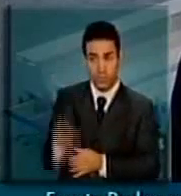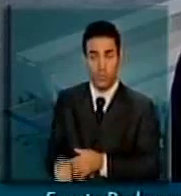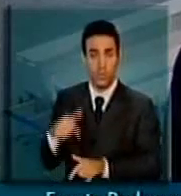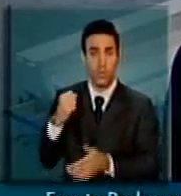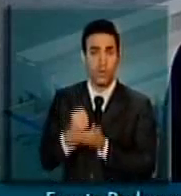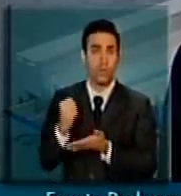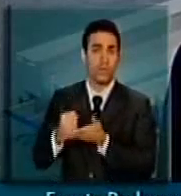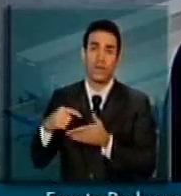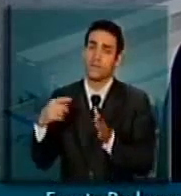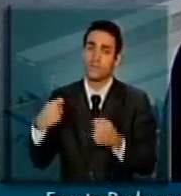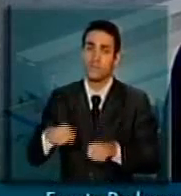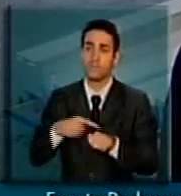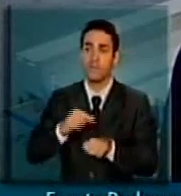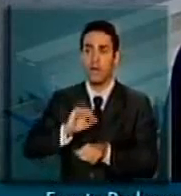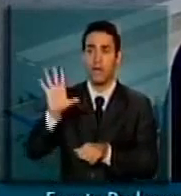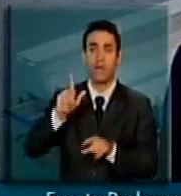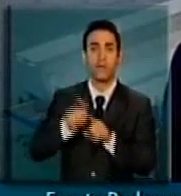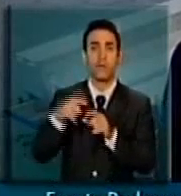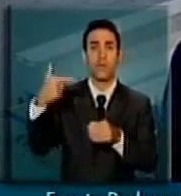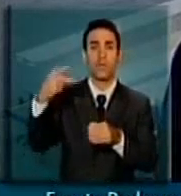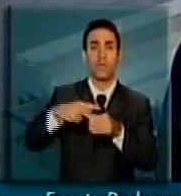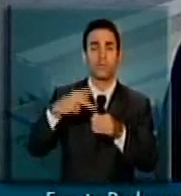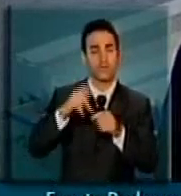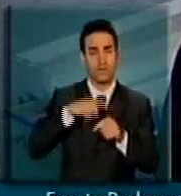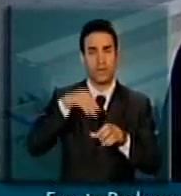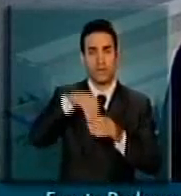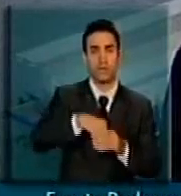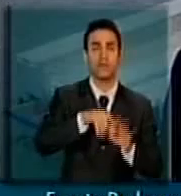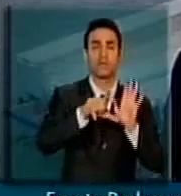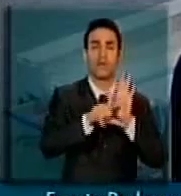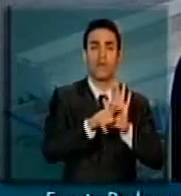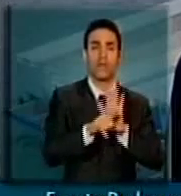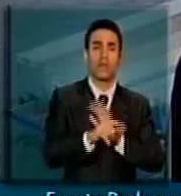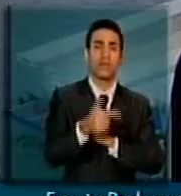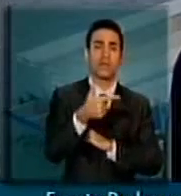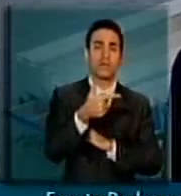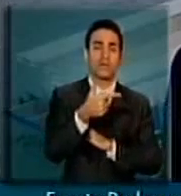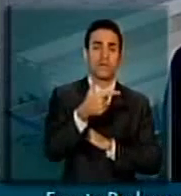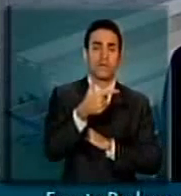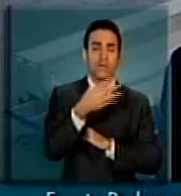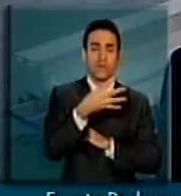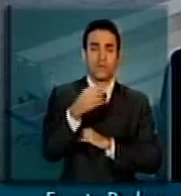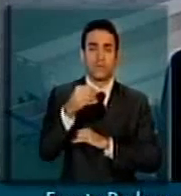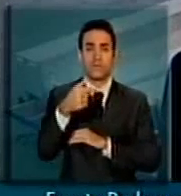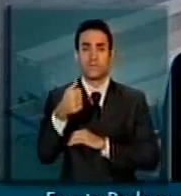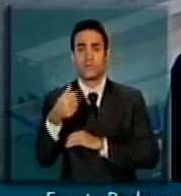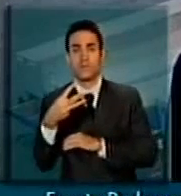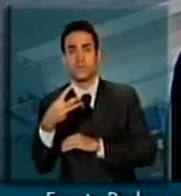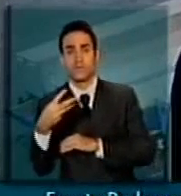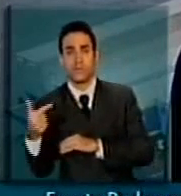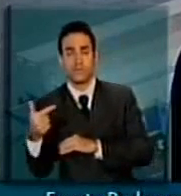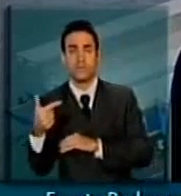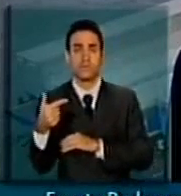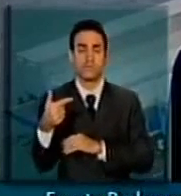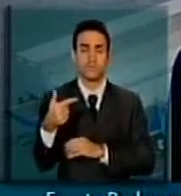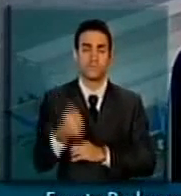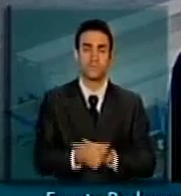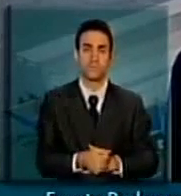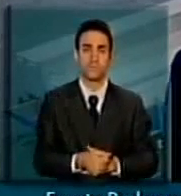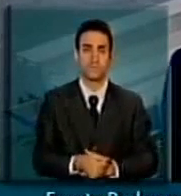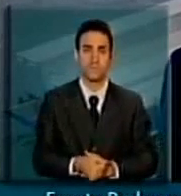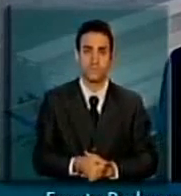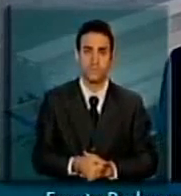naval, previsto na Lei 9.432, nos portos marítimos, investimentos e aumentos de eficiência.